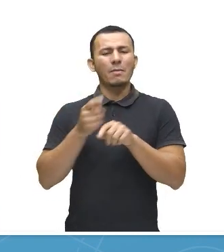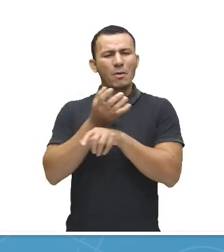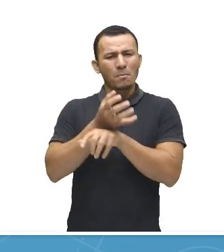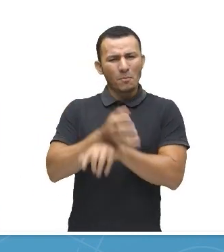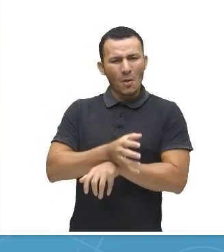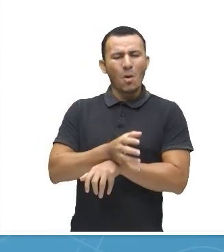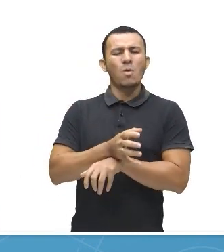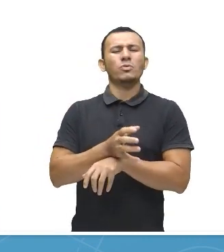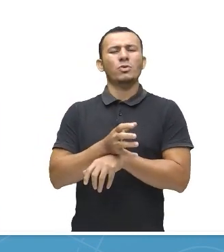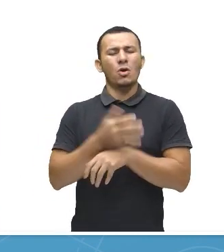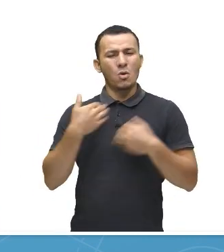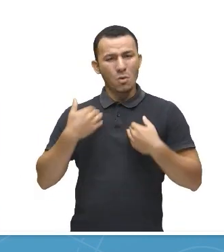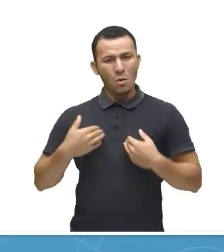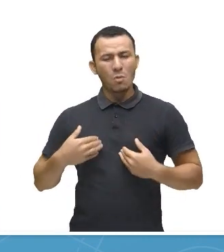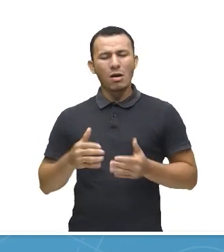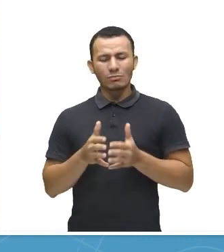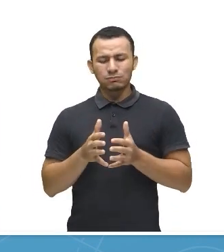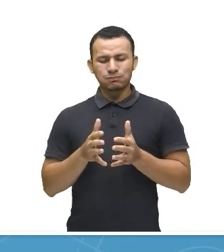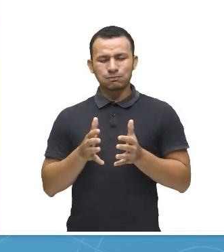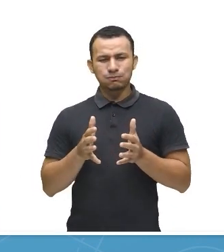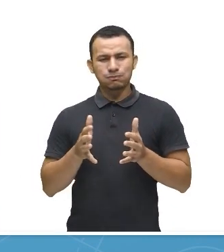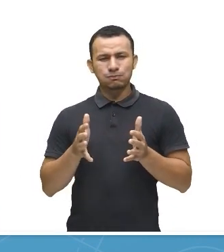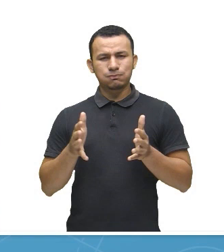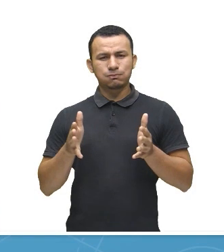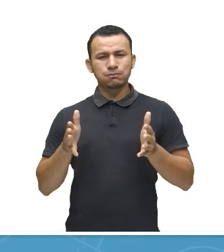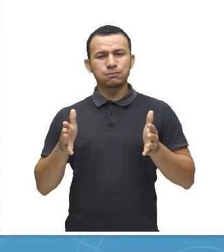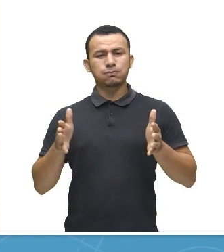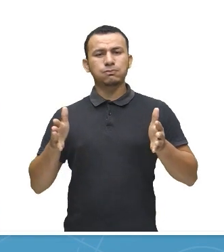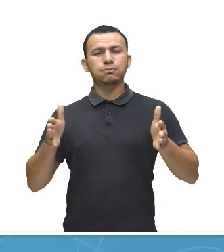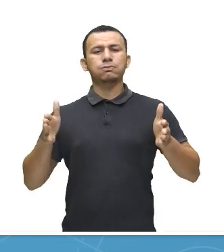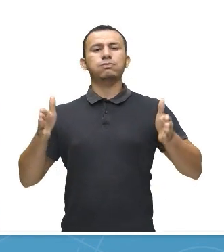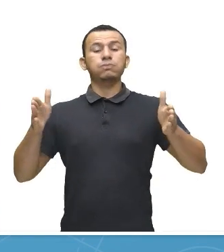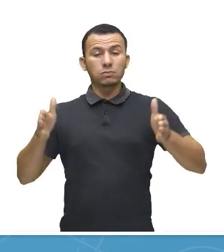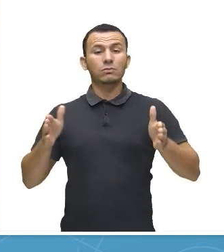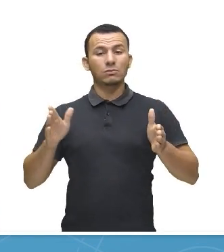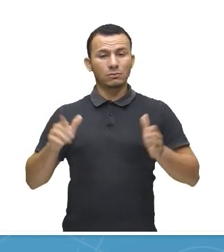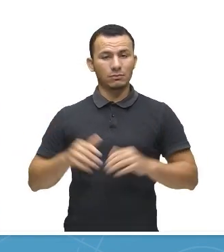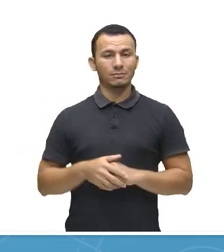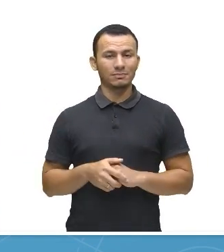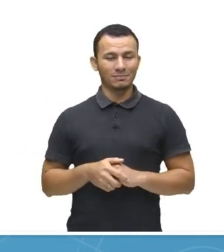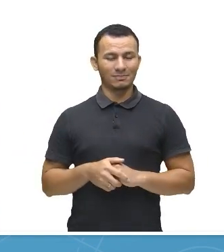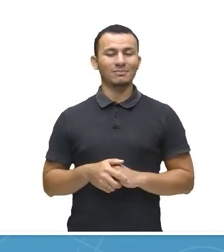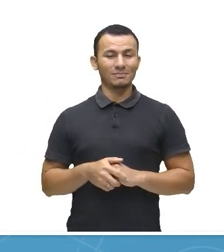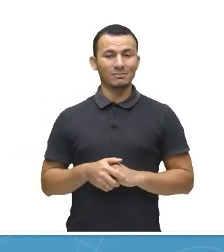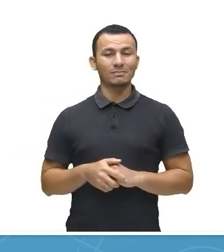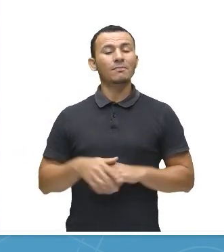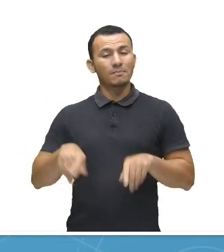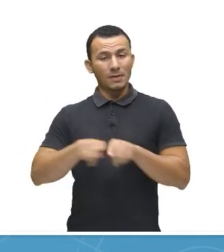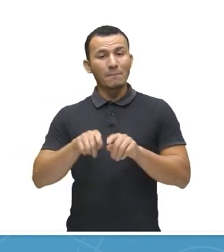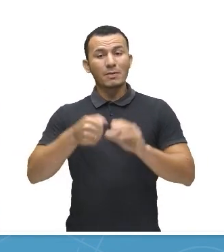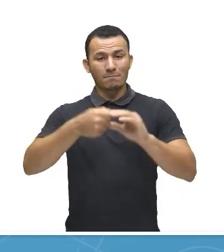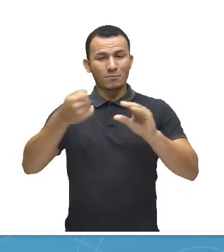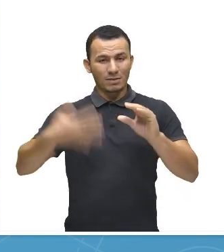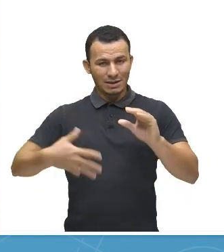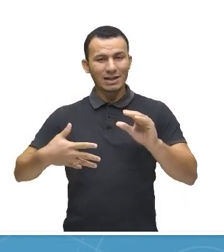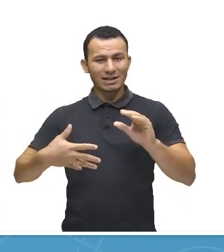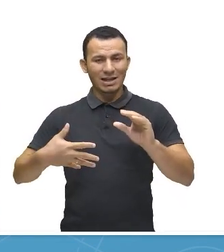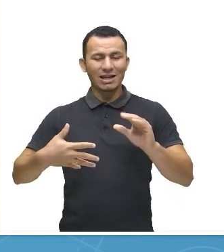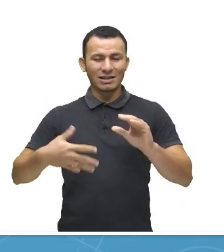estrutura muscular, de estrutura corpórea. Então, é o crescimento. Essa é também uma